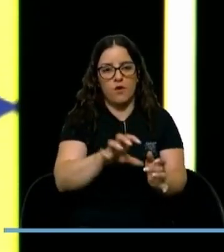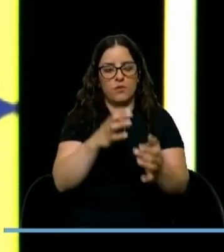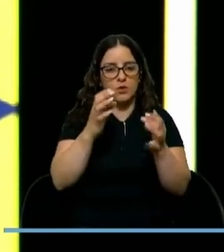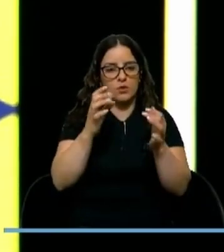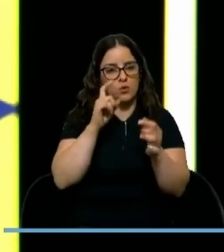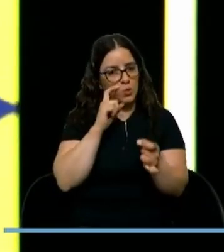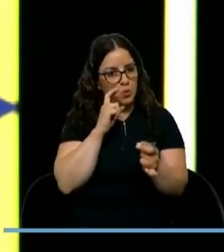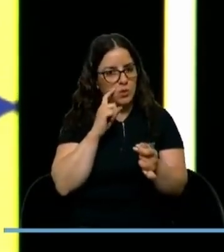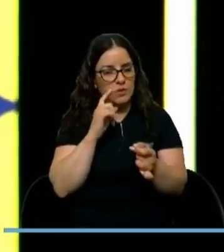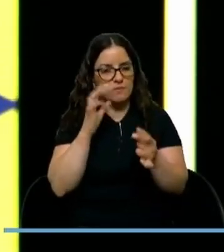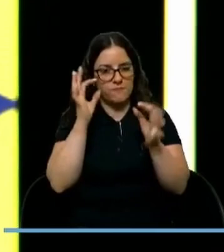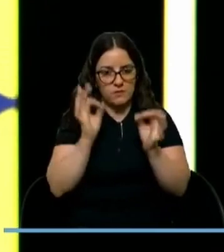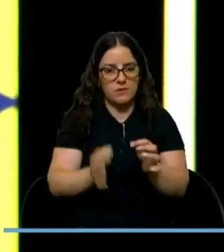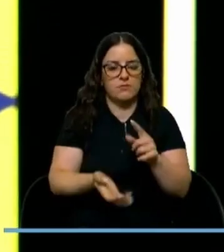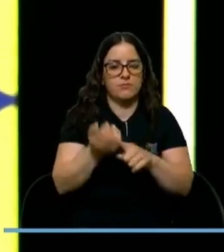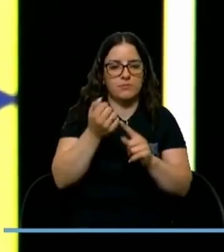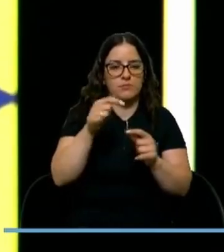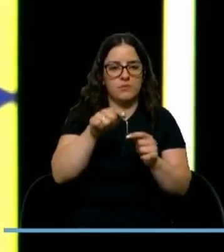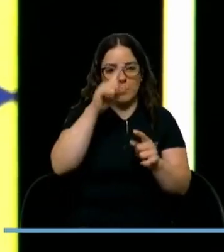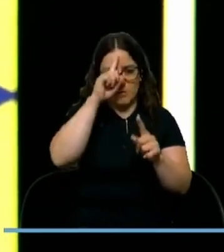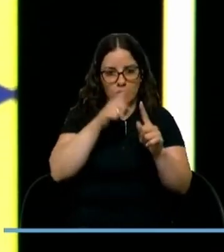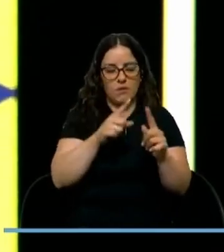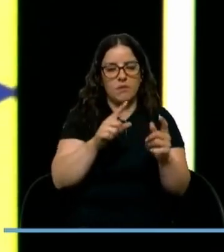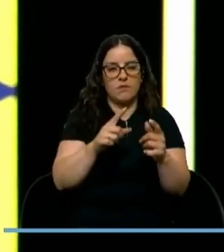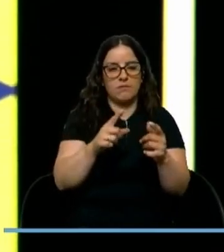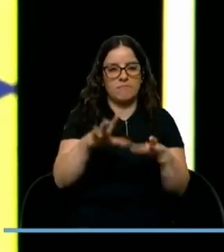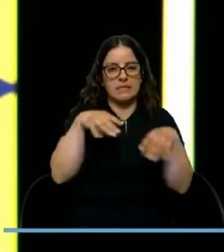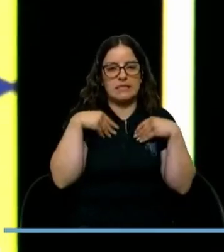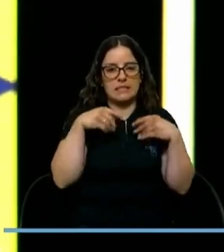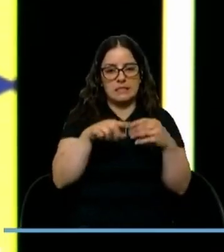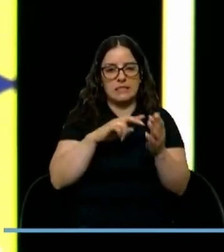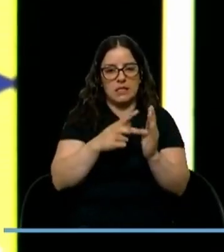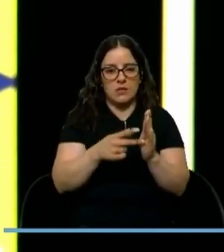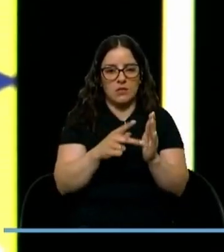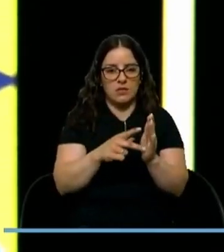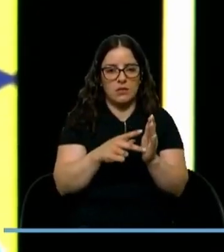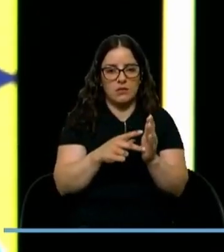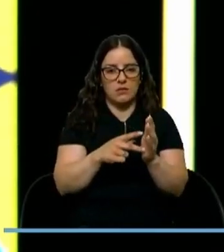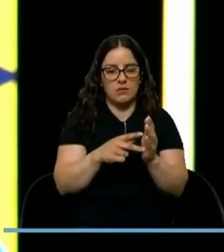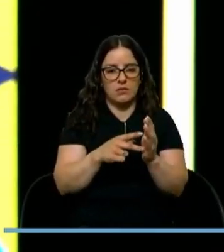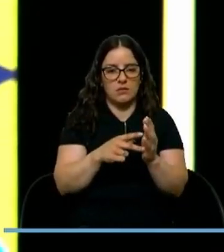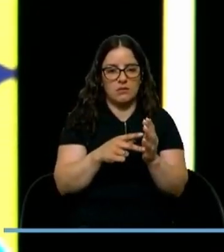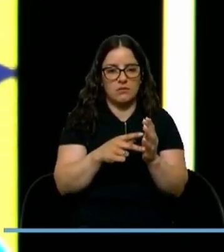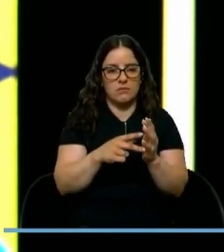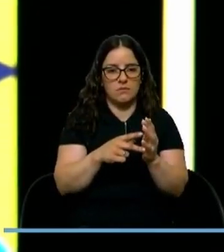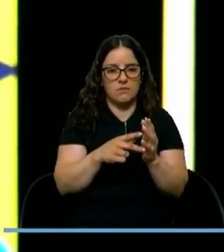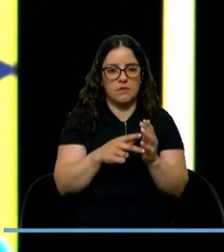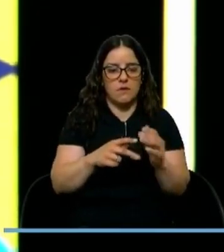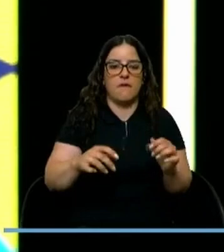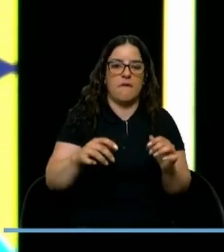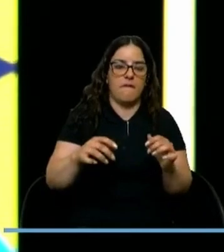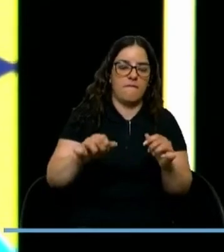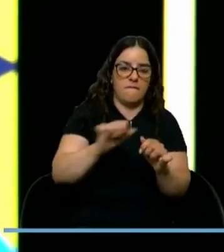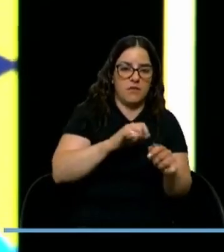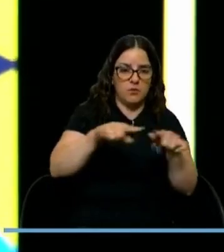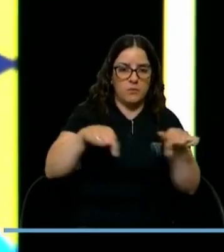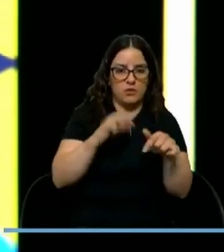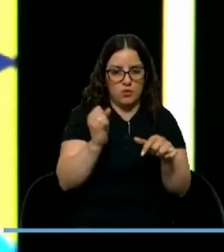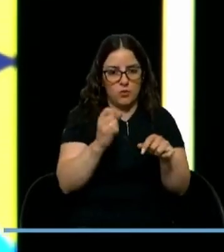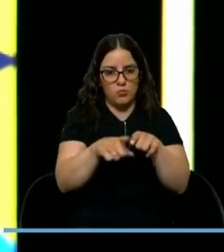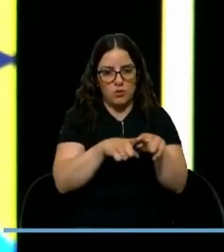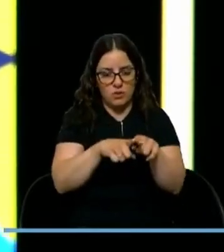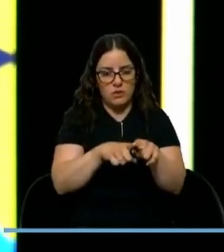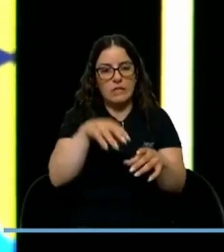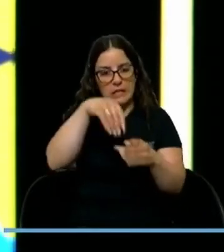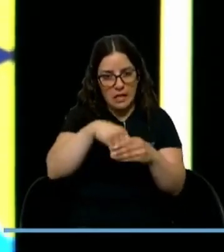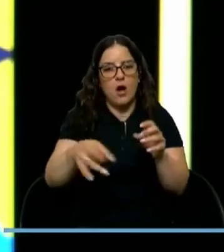eficiente para abarcar estas tecnologias de maneira a que o nosso próprio espaço geopolítico, que estando dentro da Europa é